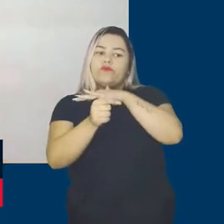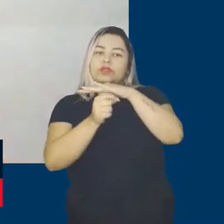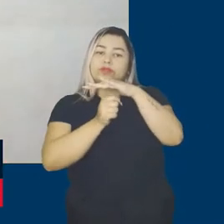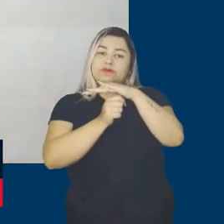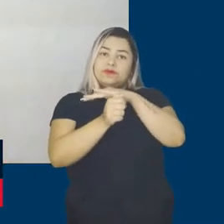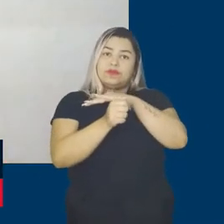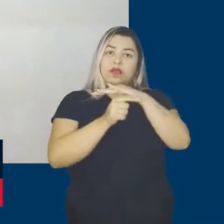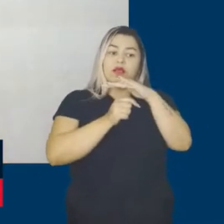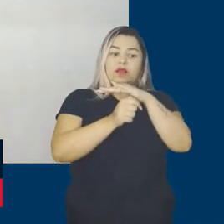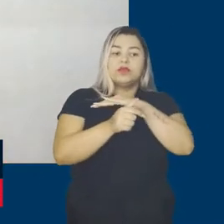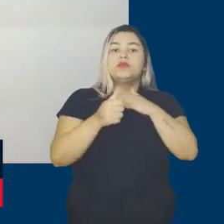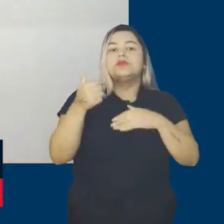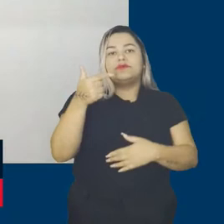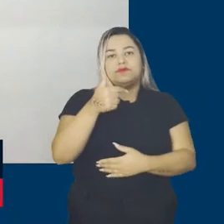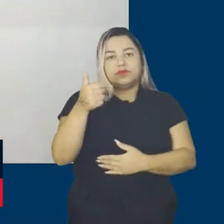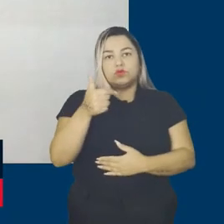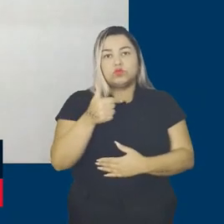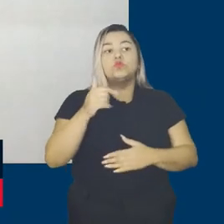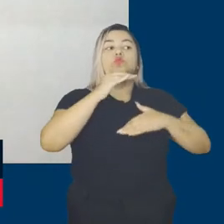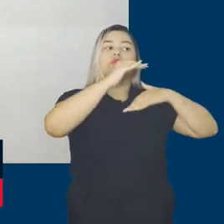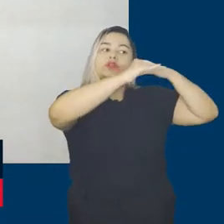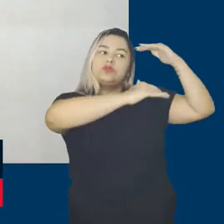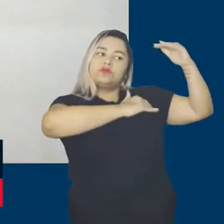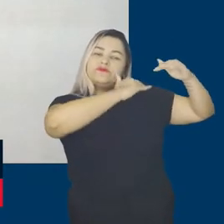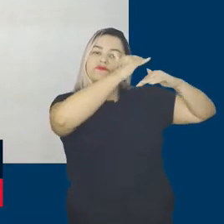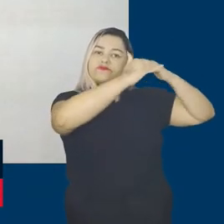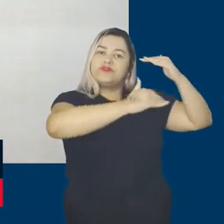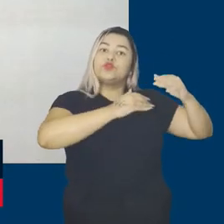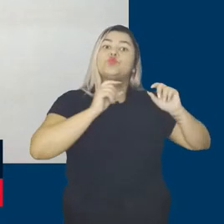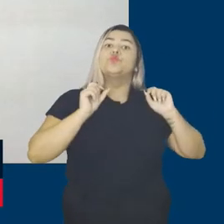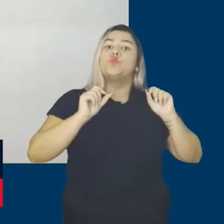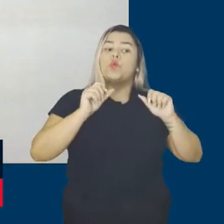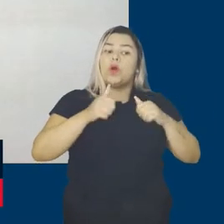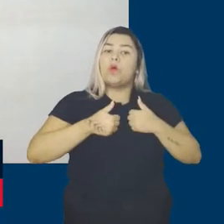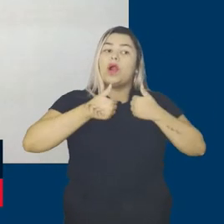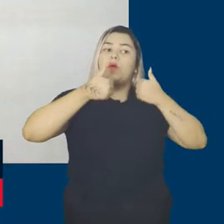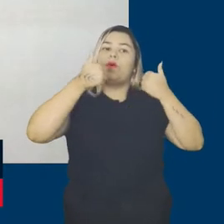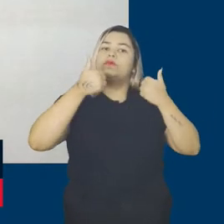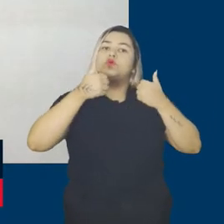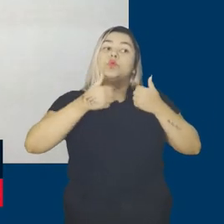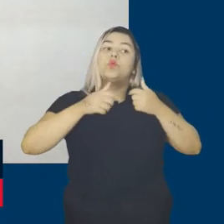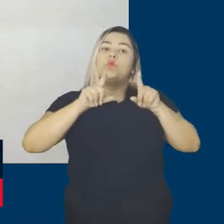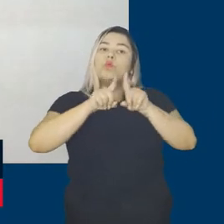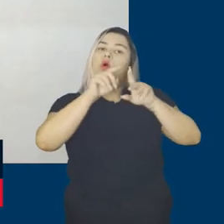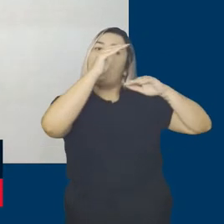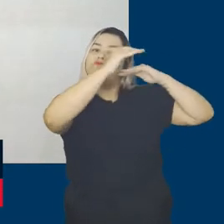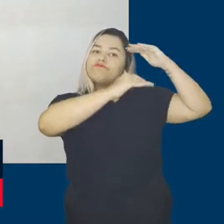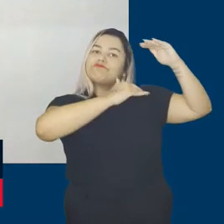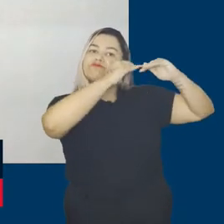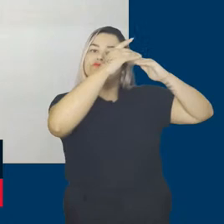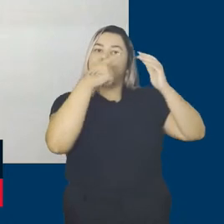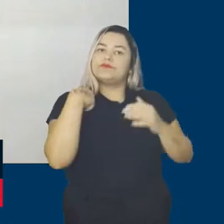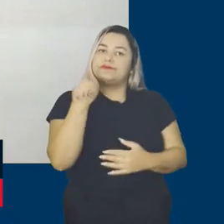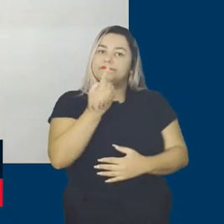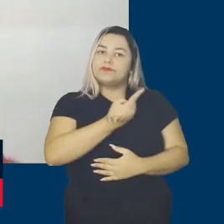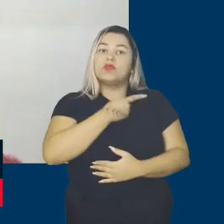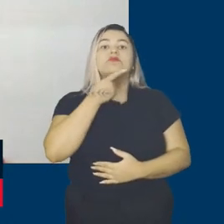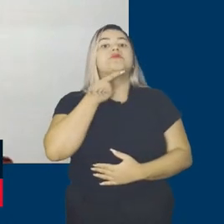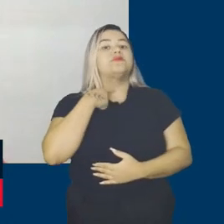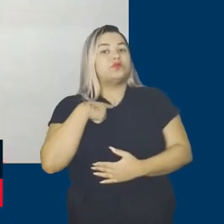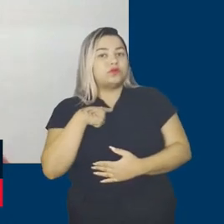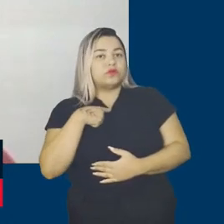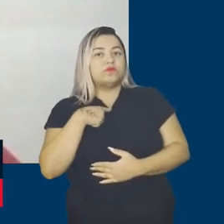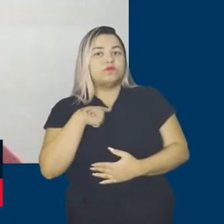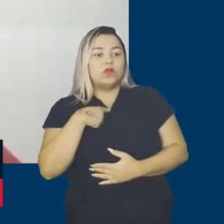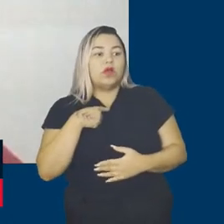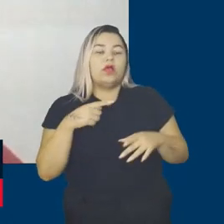e, segundo, que desenvolvimento, né? Qual a qualidade, qual é o perfil do desenvolvimento que nós queremos. Então,